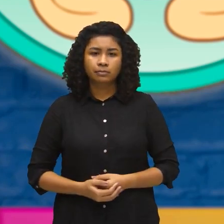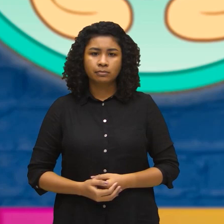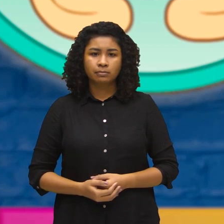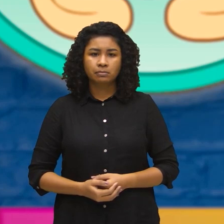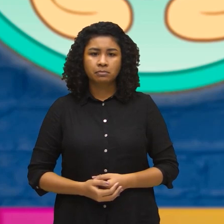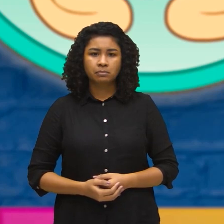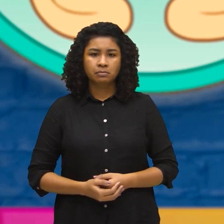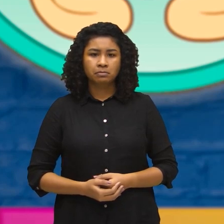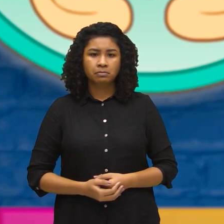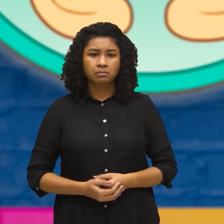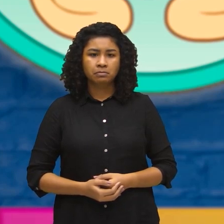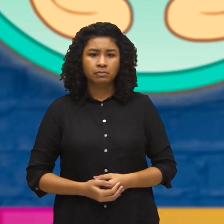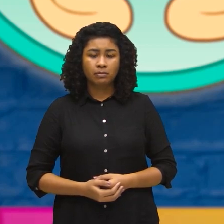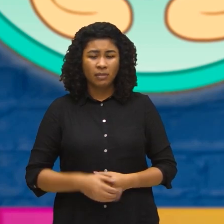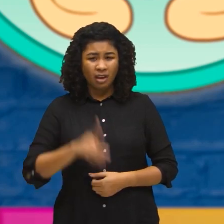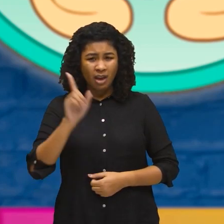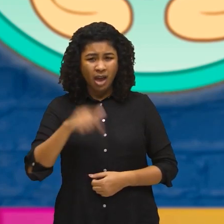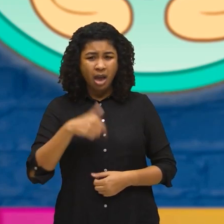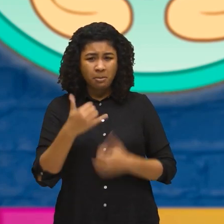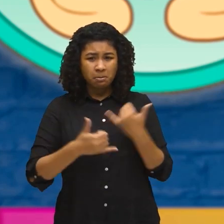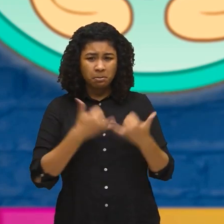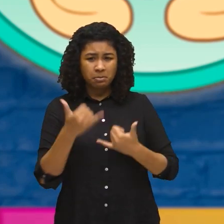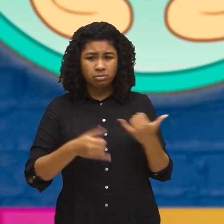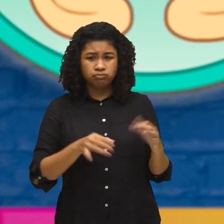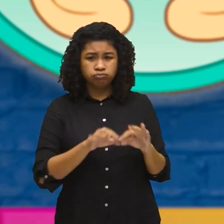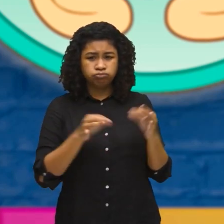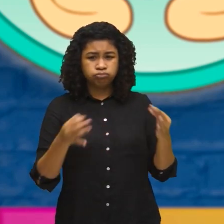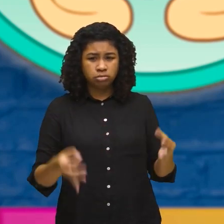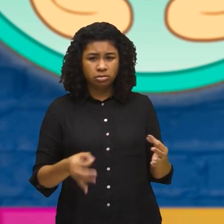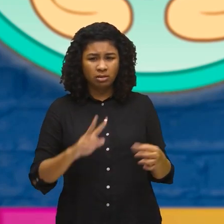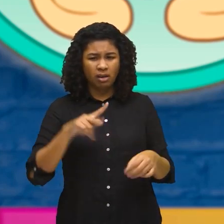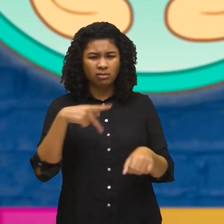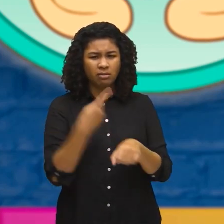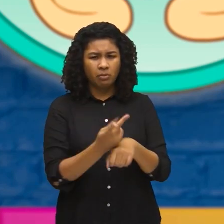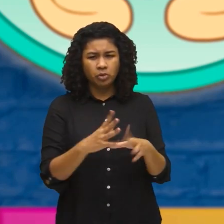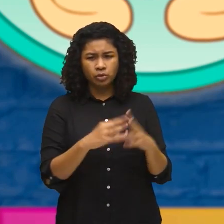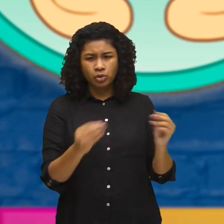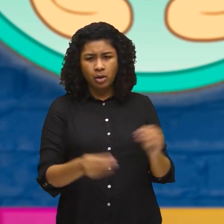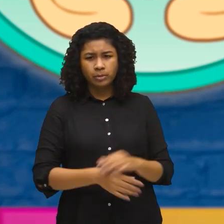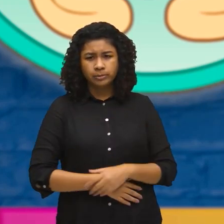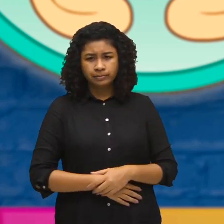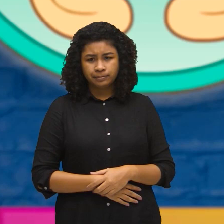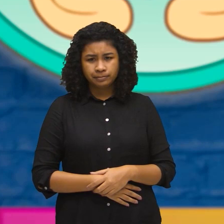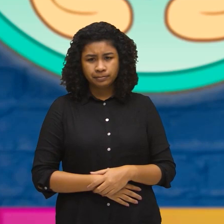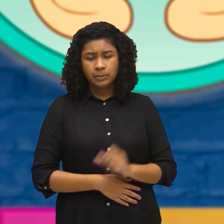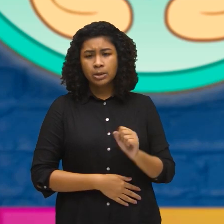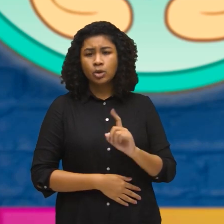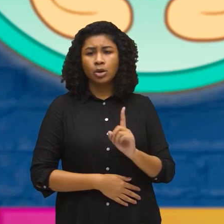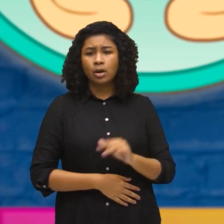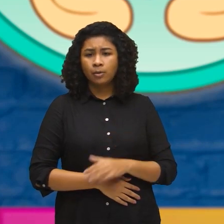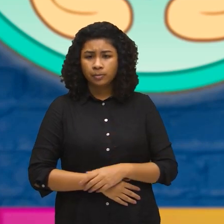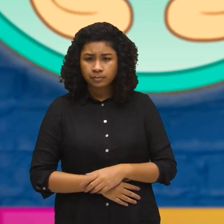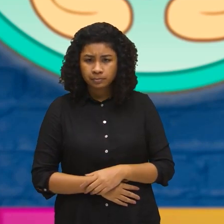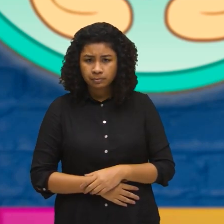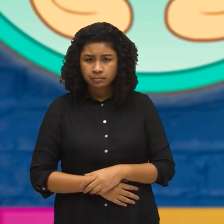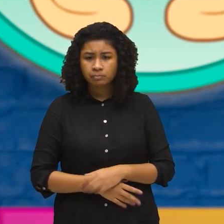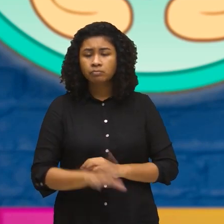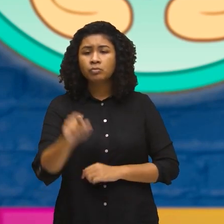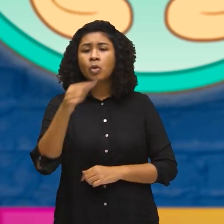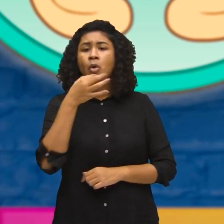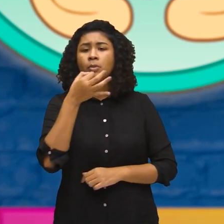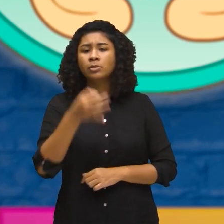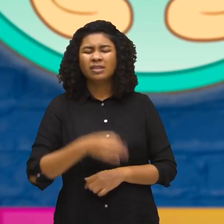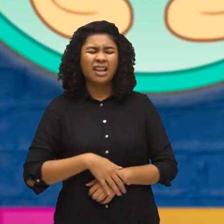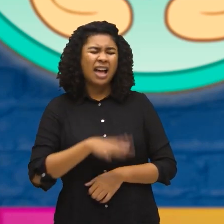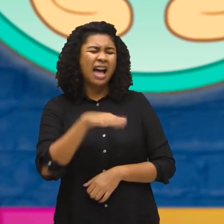vai passar? O que você pode me explicar ou pontuar essa situação? É só uma